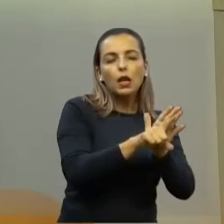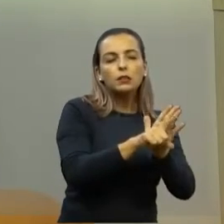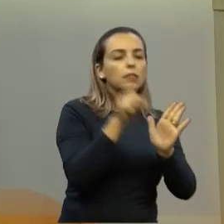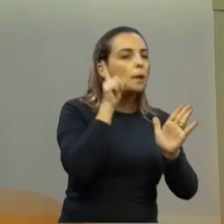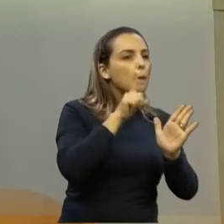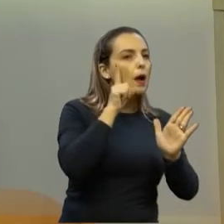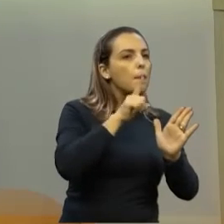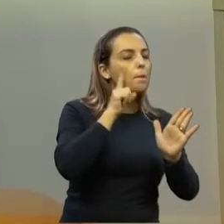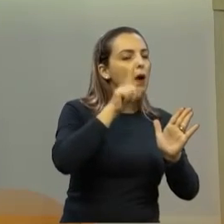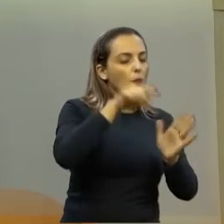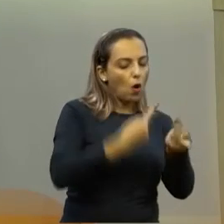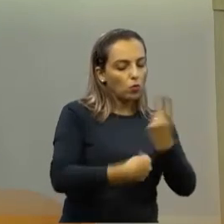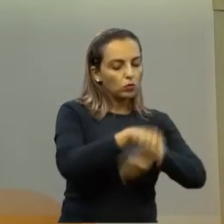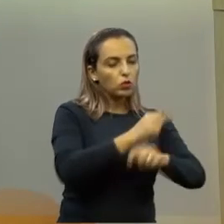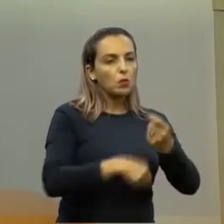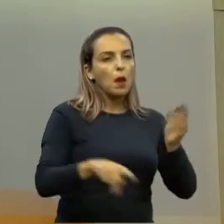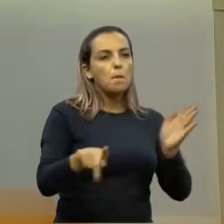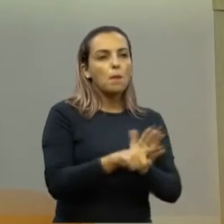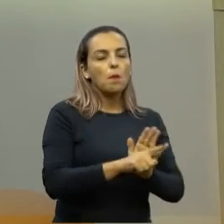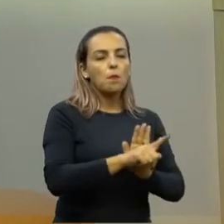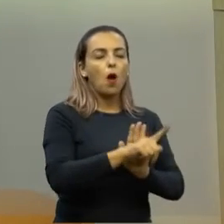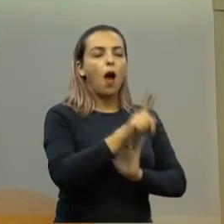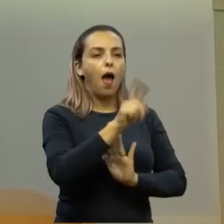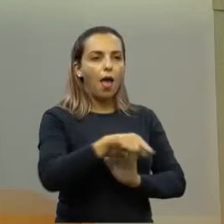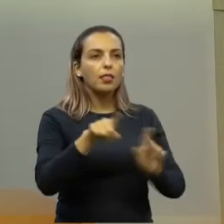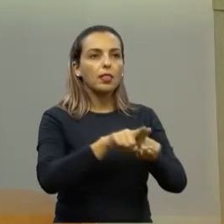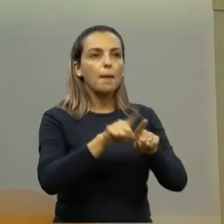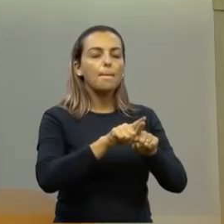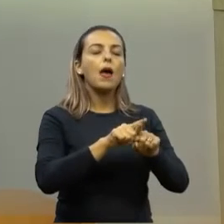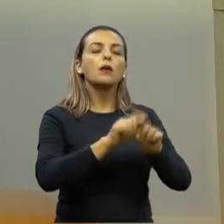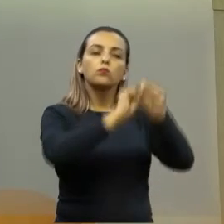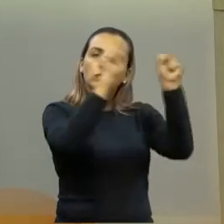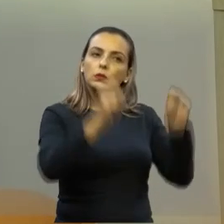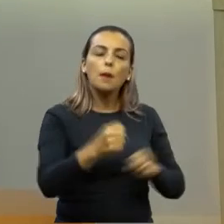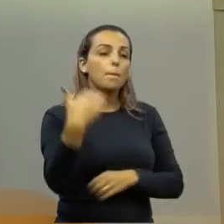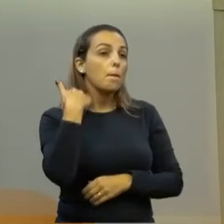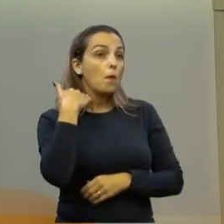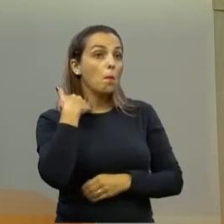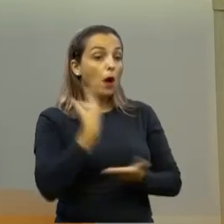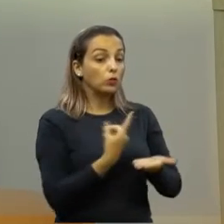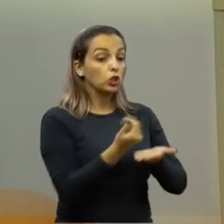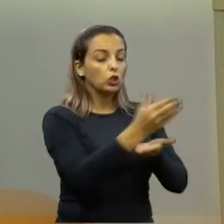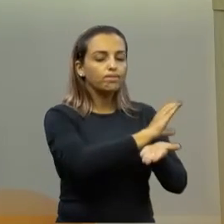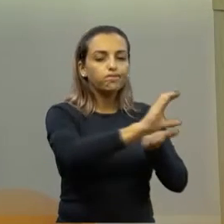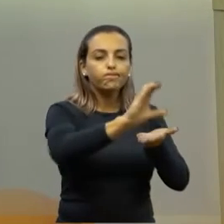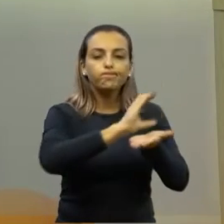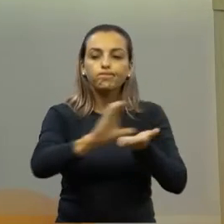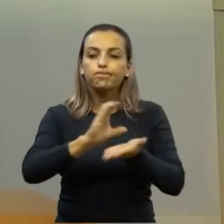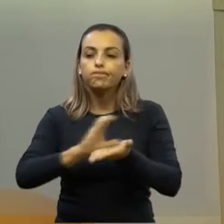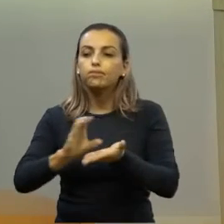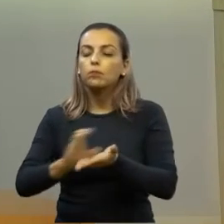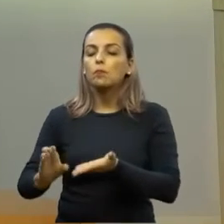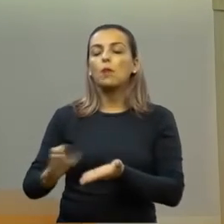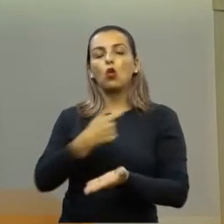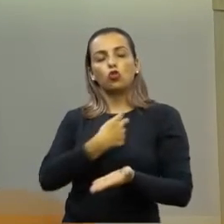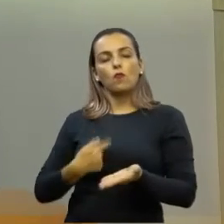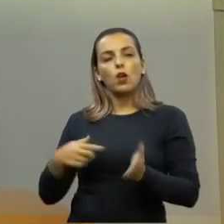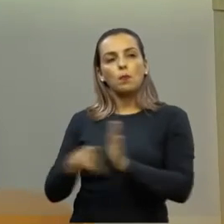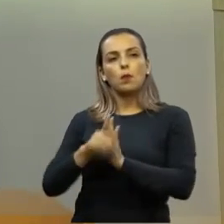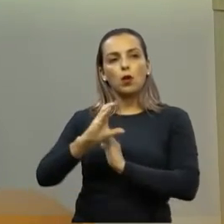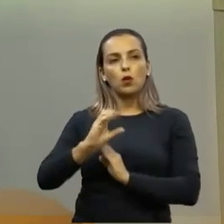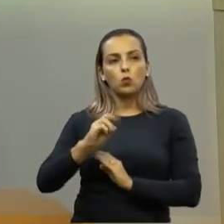furar o embargo econômico e financeiro a Cuba e usar o sistema bancário para enviar remessas de dinheiro que sustentaram o governo cubano